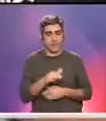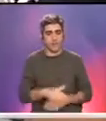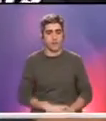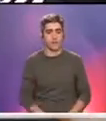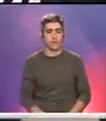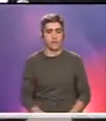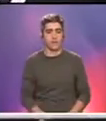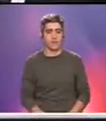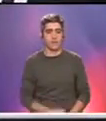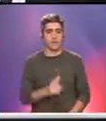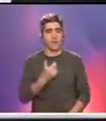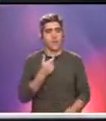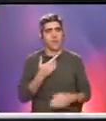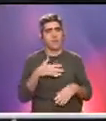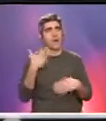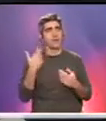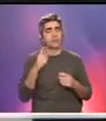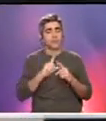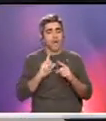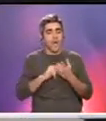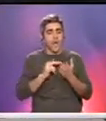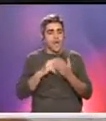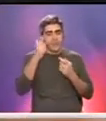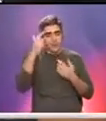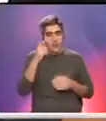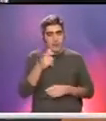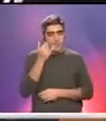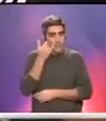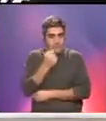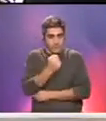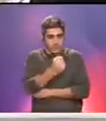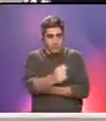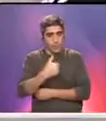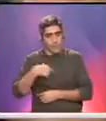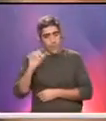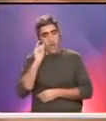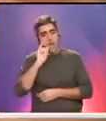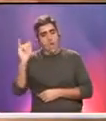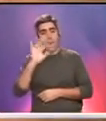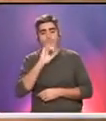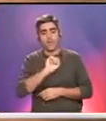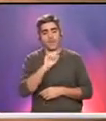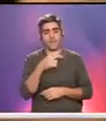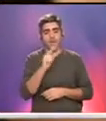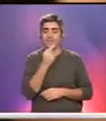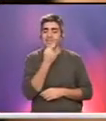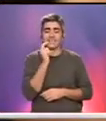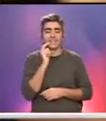É bom demais. É bom demais, não é? Agora vamos ligar para a sua mãe. Pegue-me aqui no microfone, por favor. Vai ficar aí com um sorriso lindo.